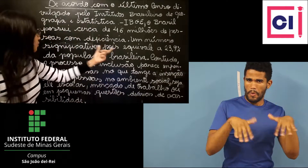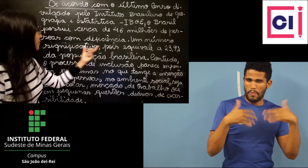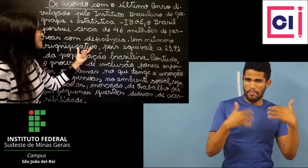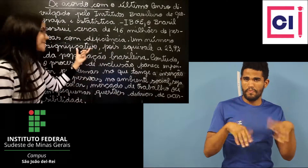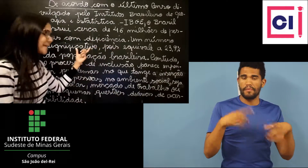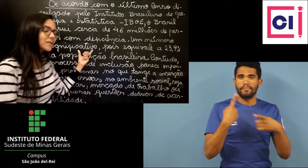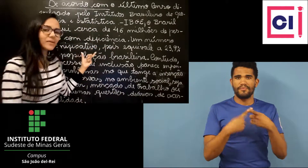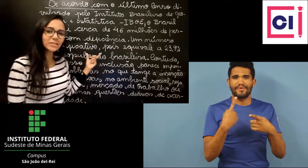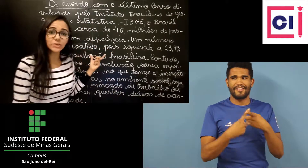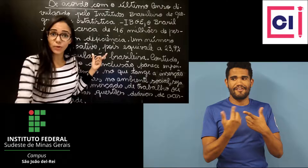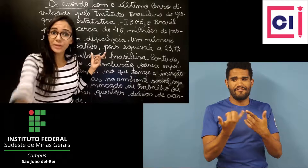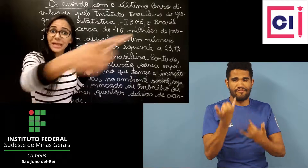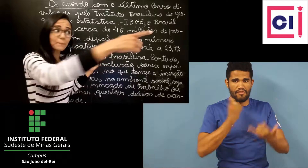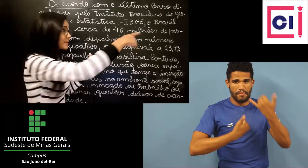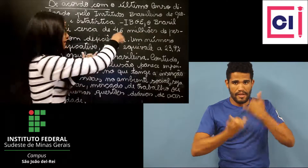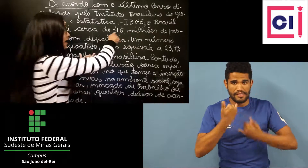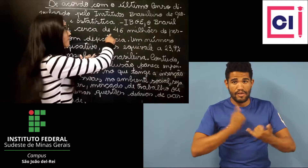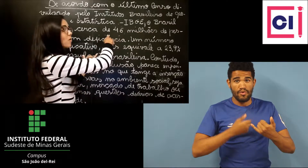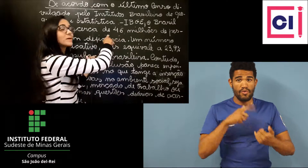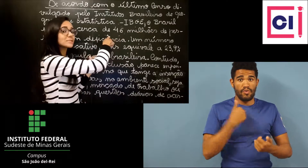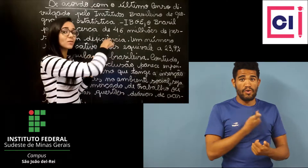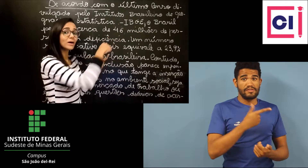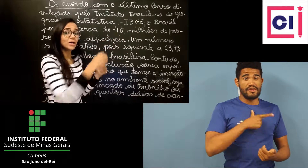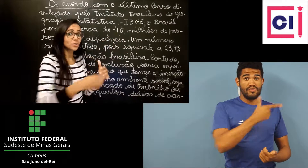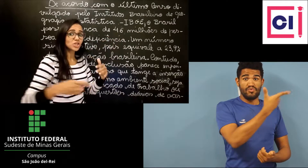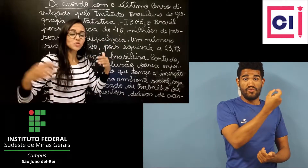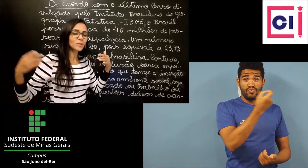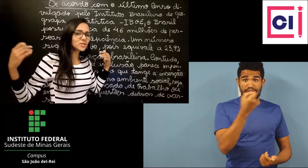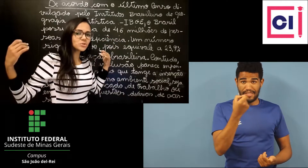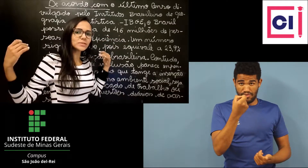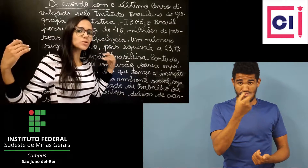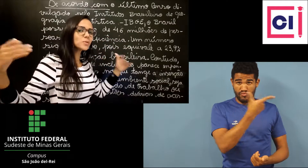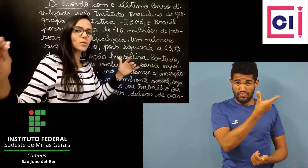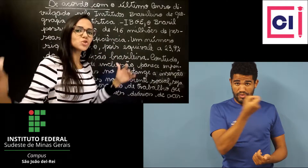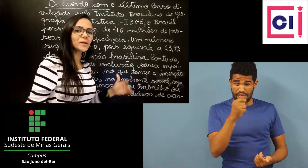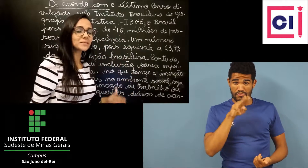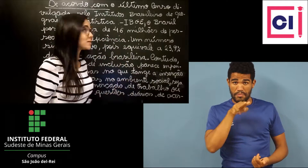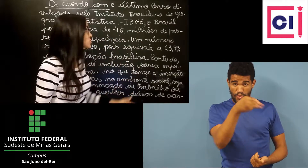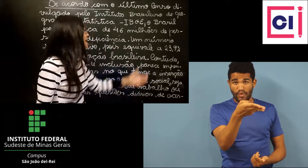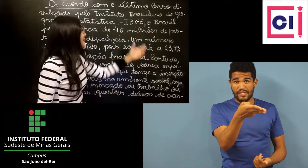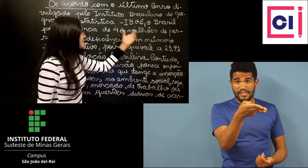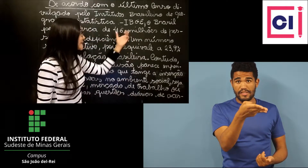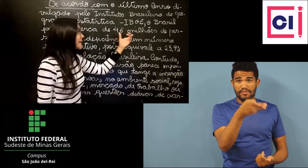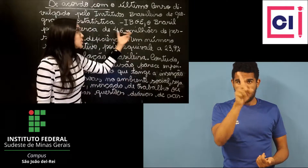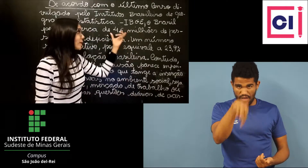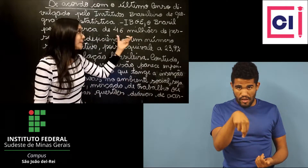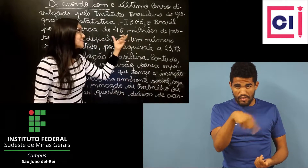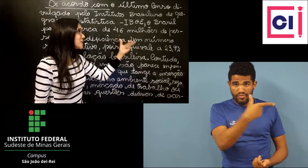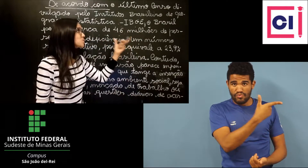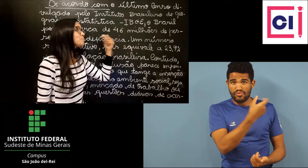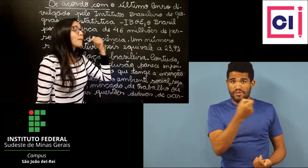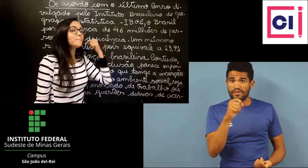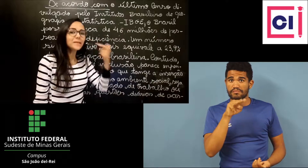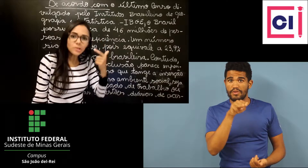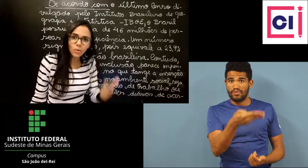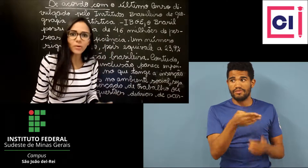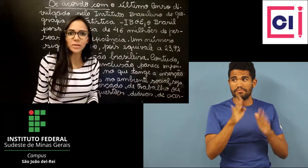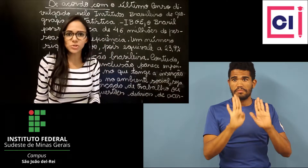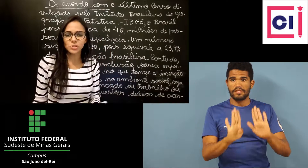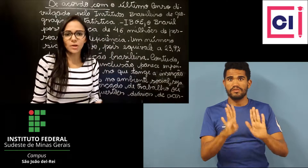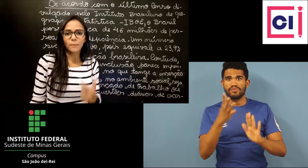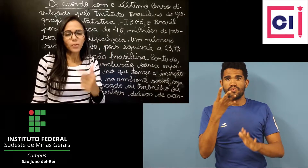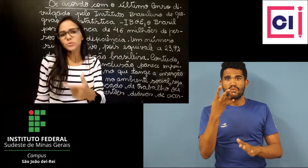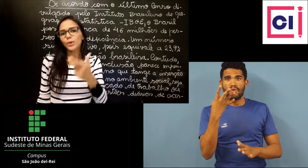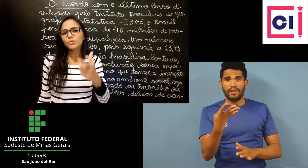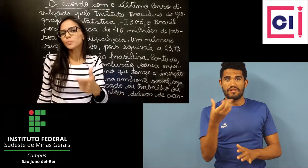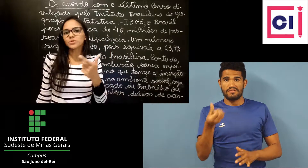Um número significativo. Eu interpretei a informação. Nós temos mais de 200 milhões de brasileiros e cerca de 46